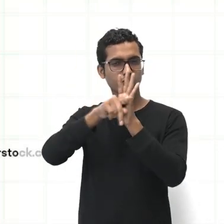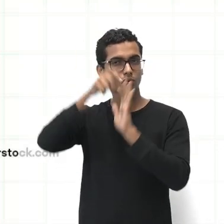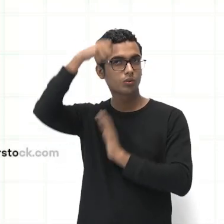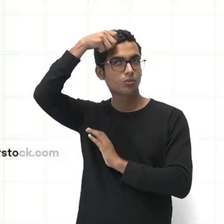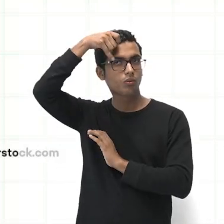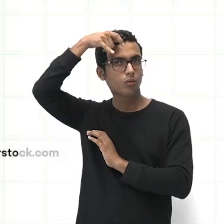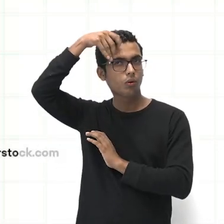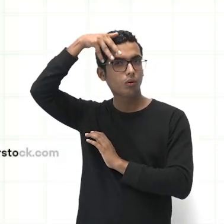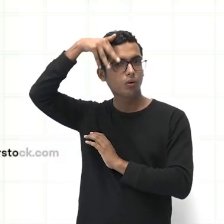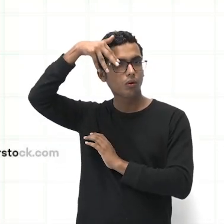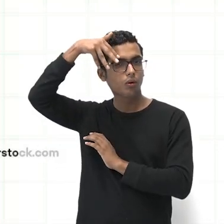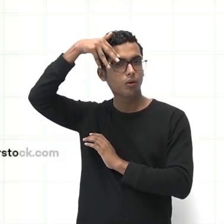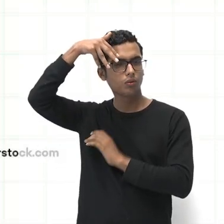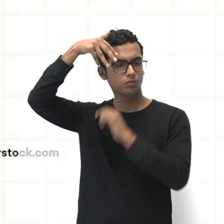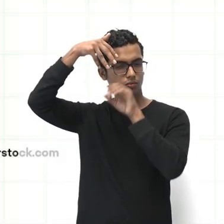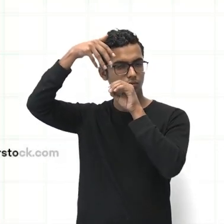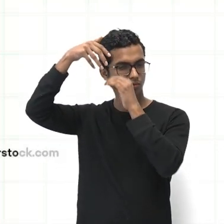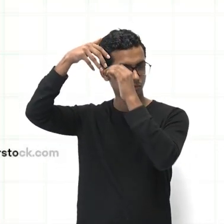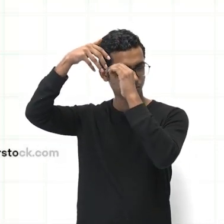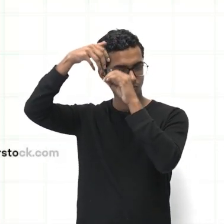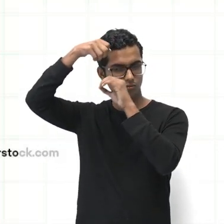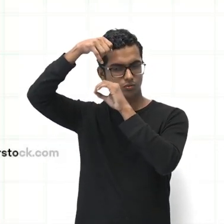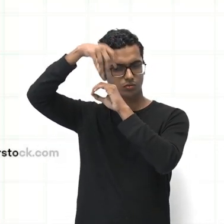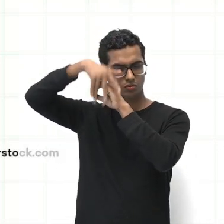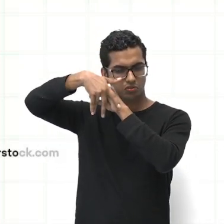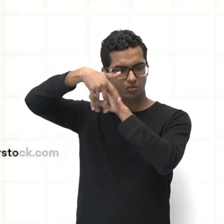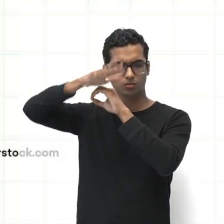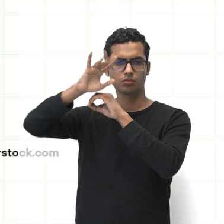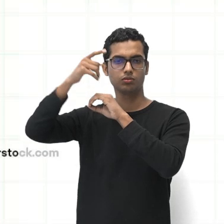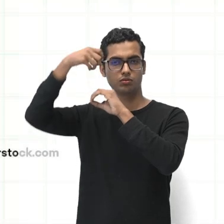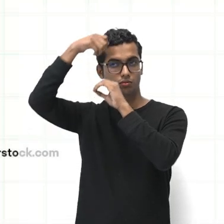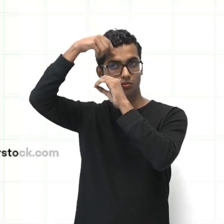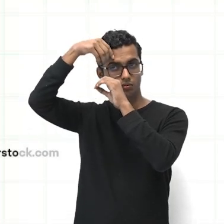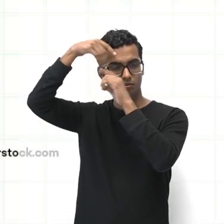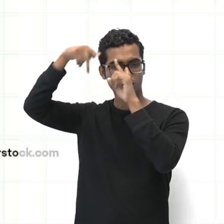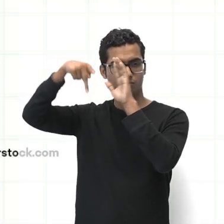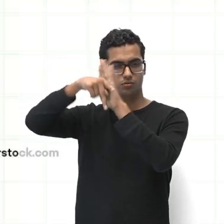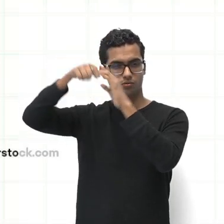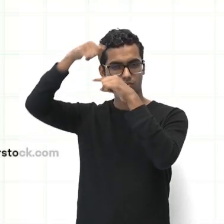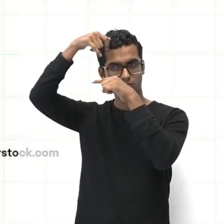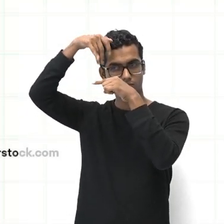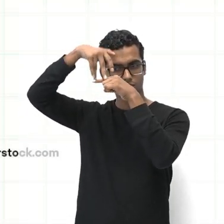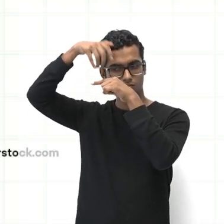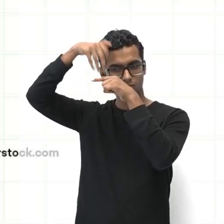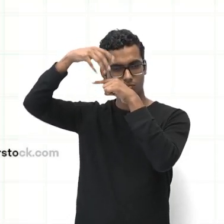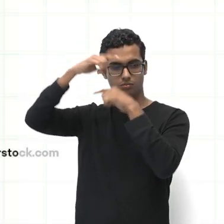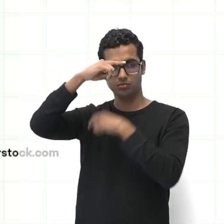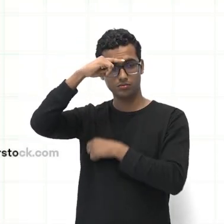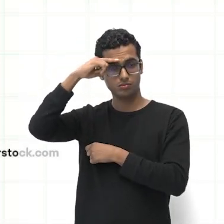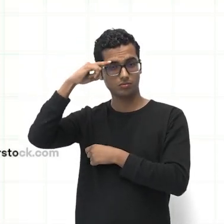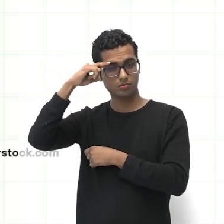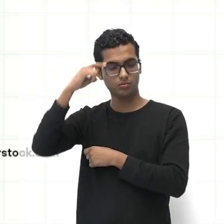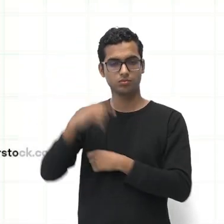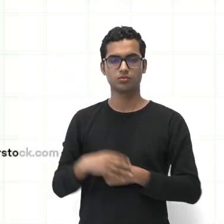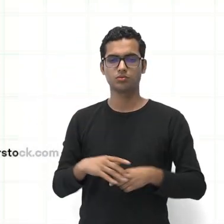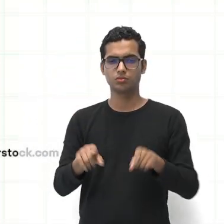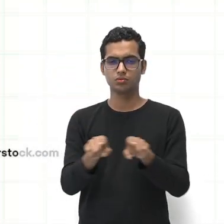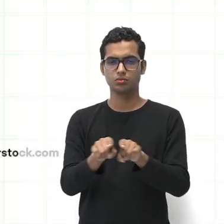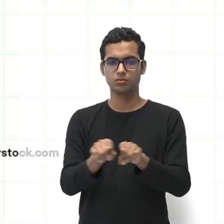na região do olho. E aí nós vamos ter aqui a